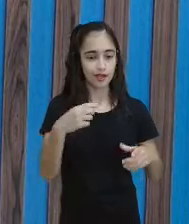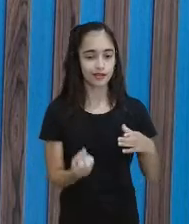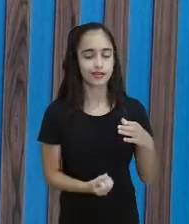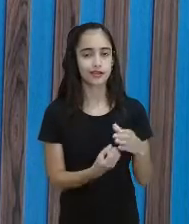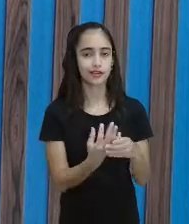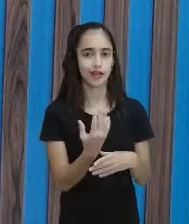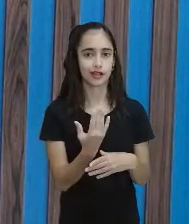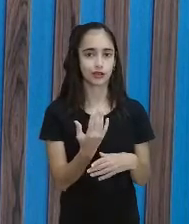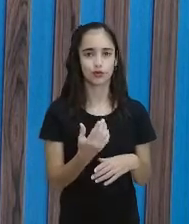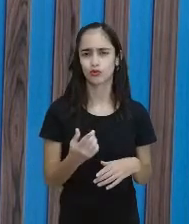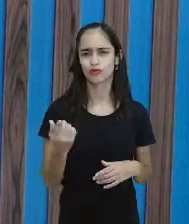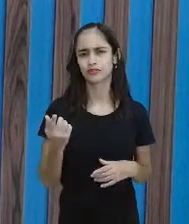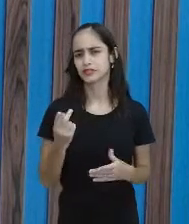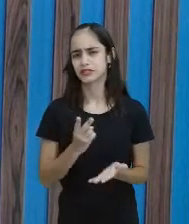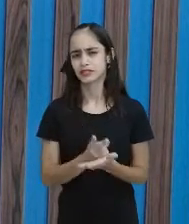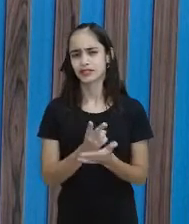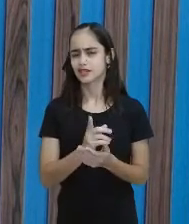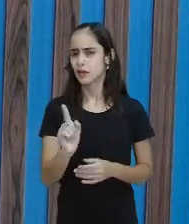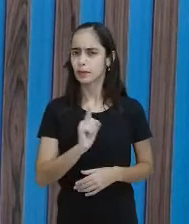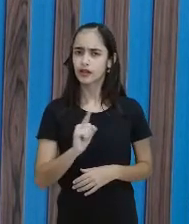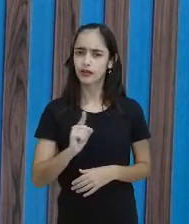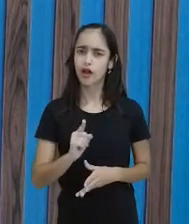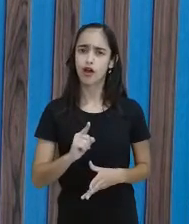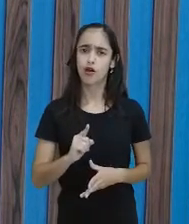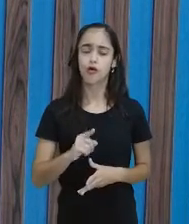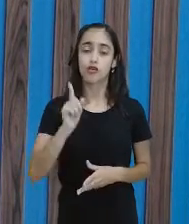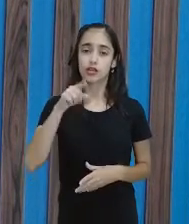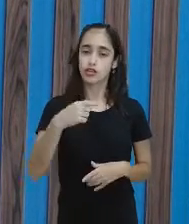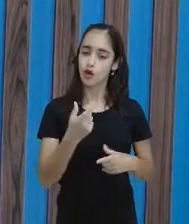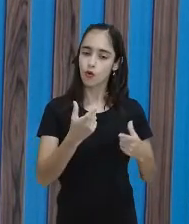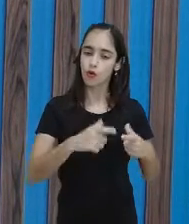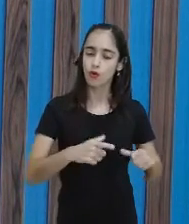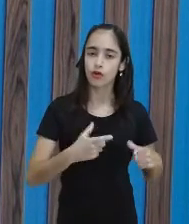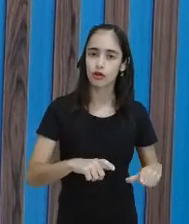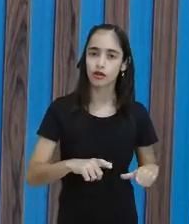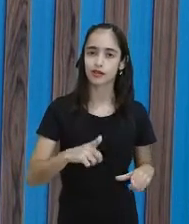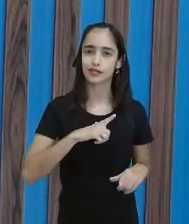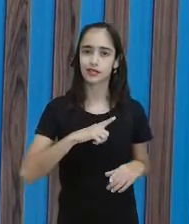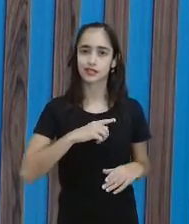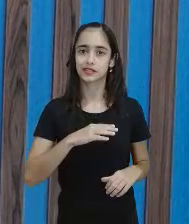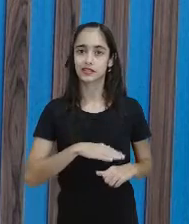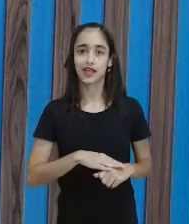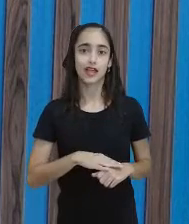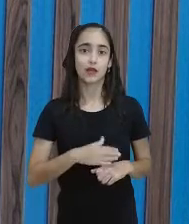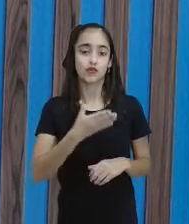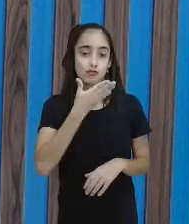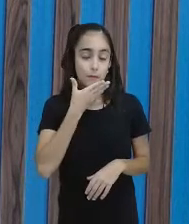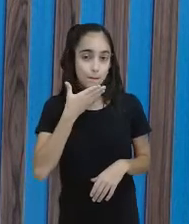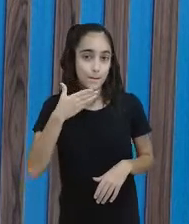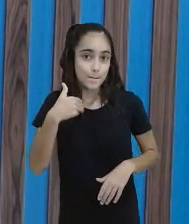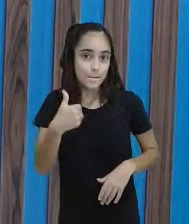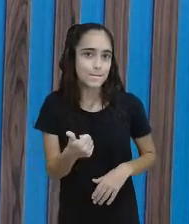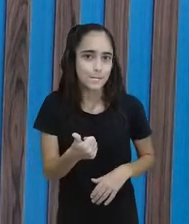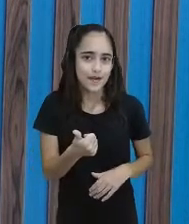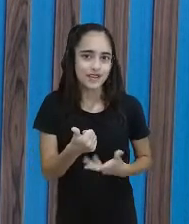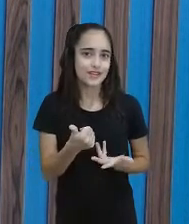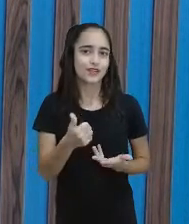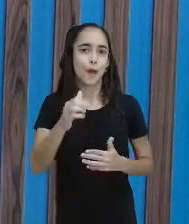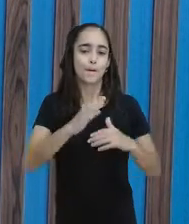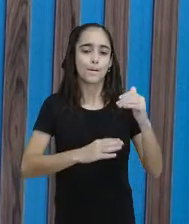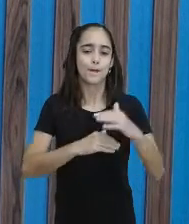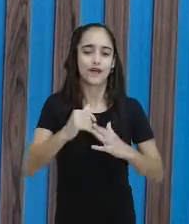criada, não necessariamente ela sempre vai ser o local onde existem os melhores jogadores, né, as